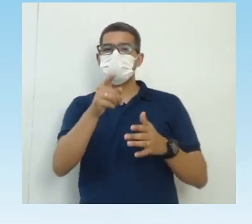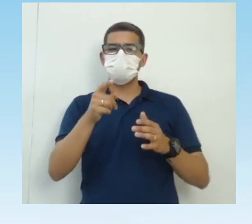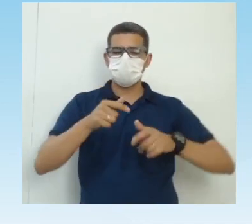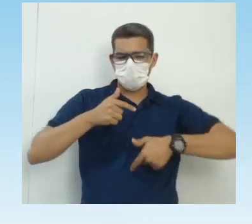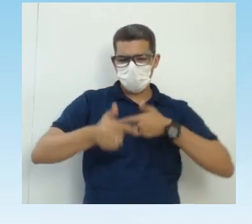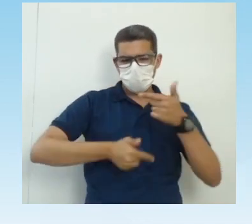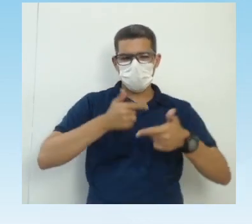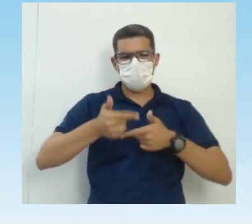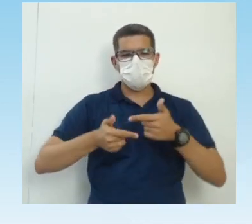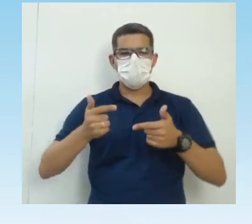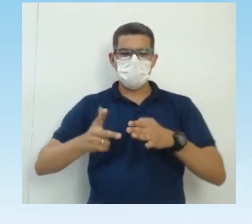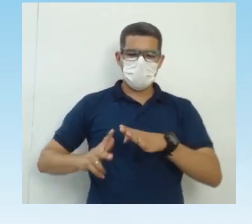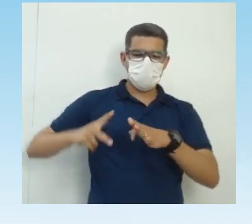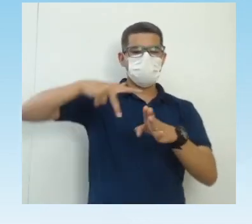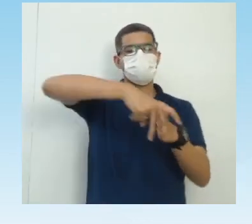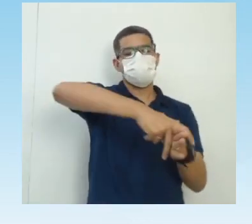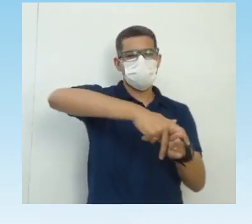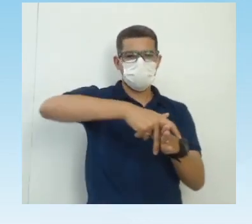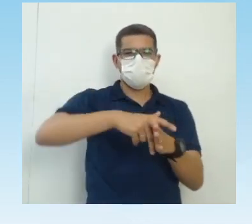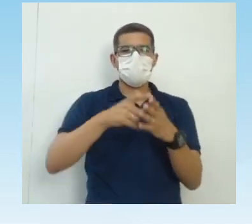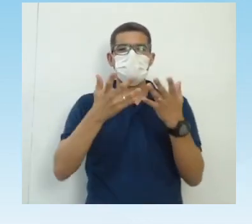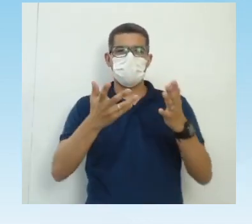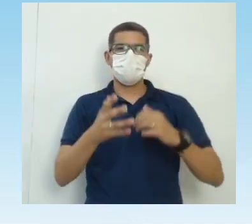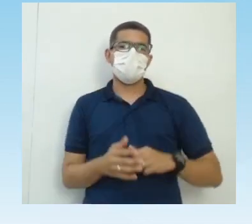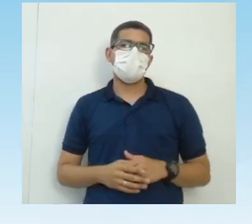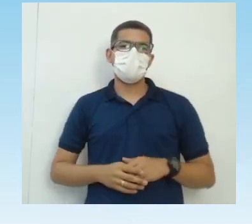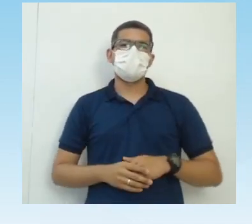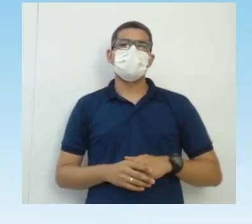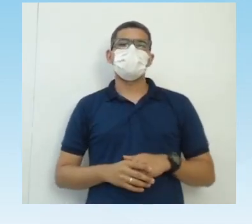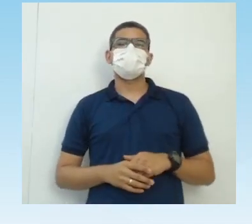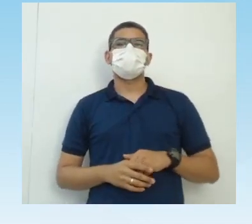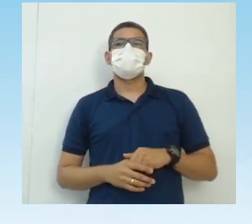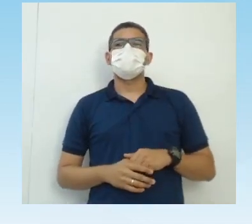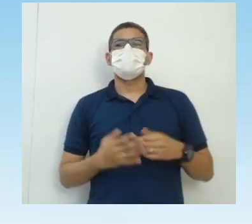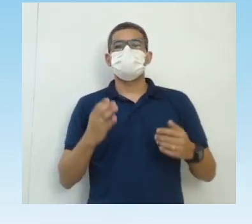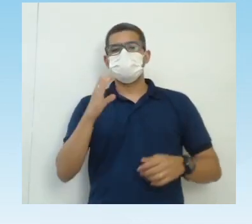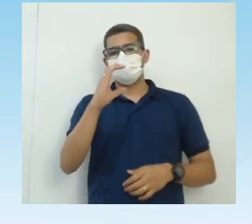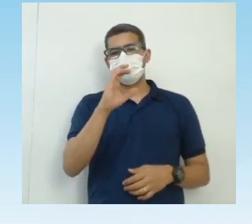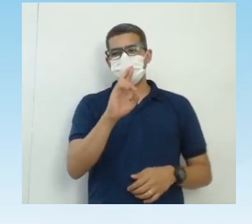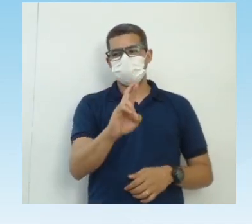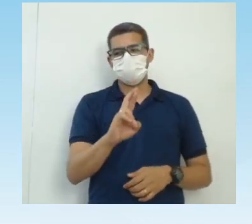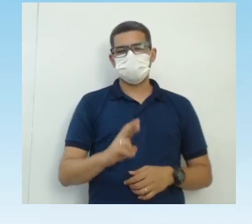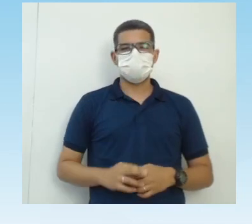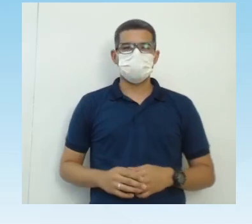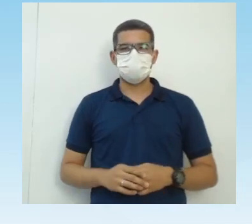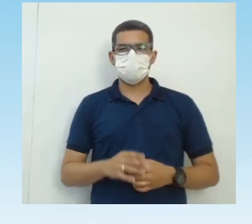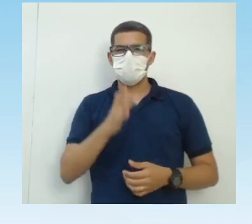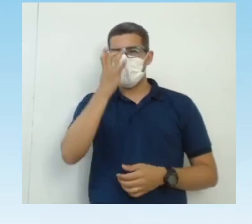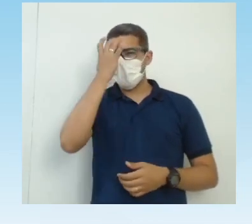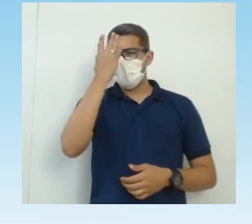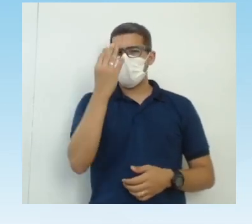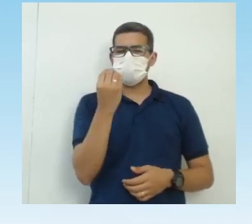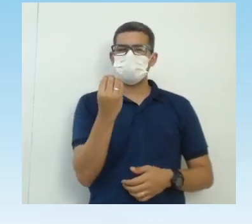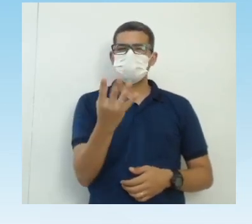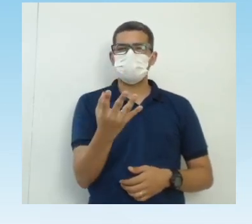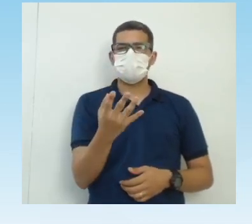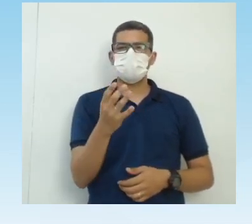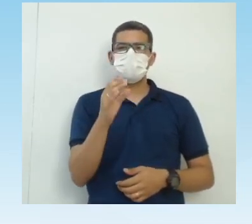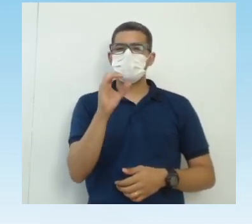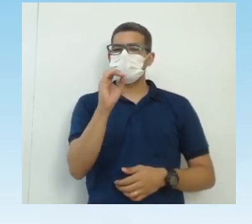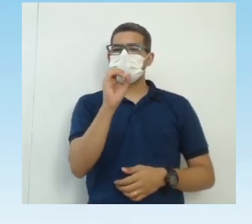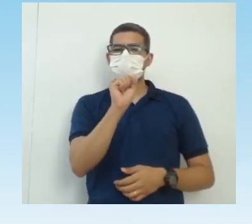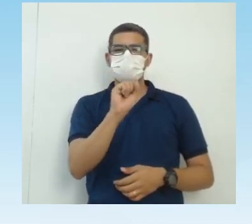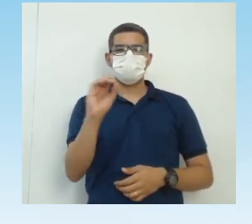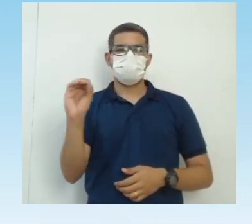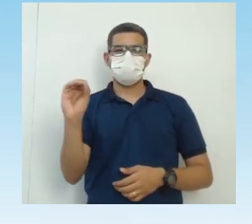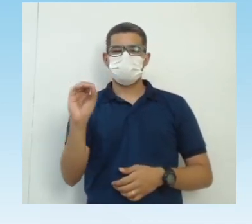sistema econômico que a gente vive, né? Então, a letra C, a gente tem aí como resposta a nossa questão. Fácil, de graça, 0,800.